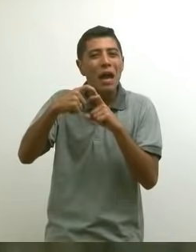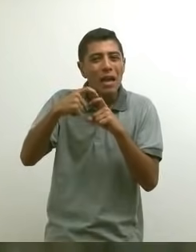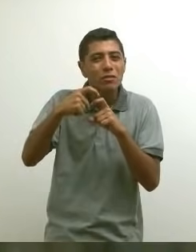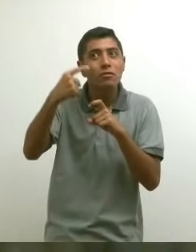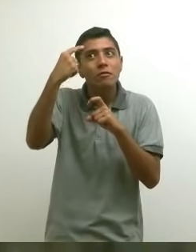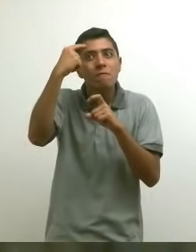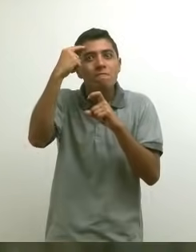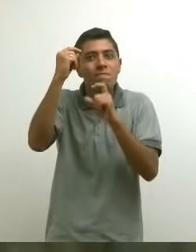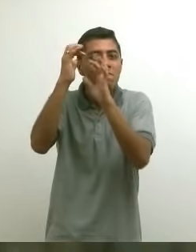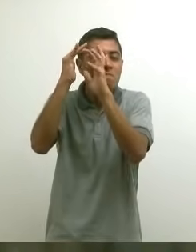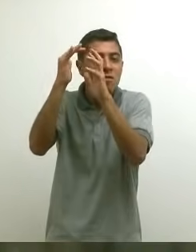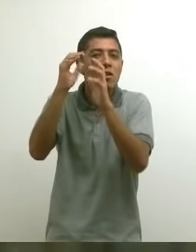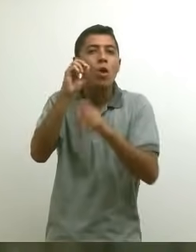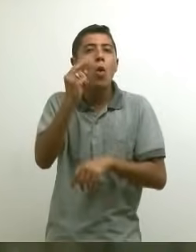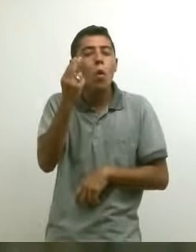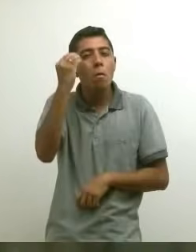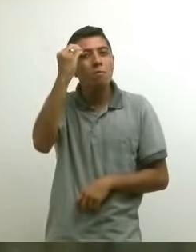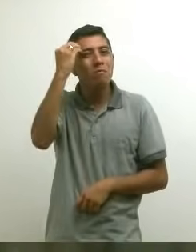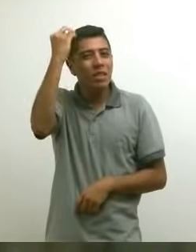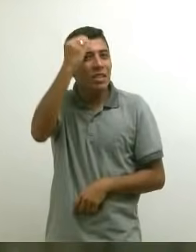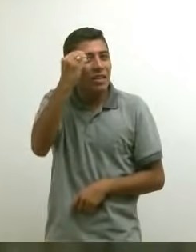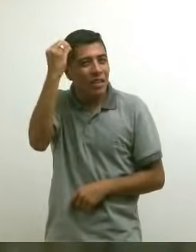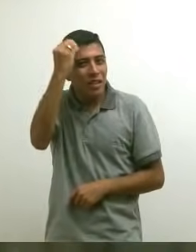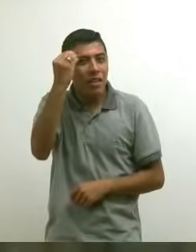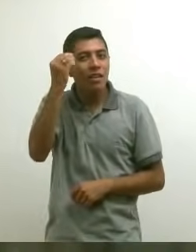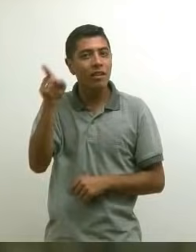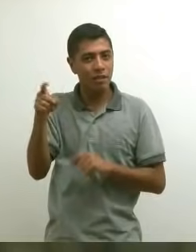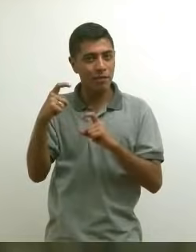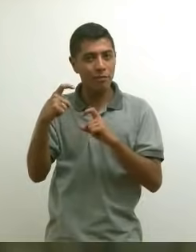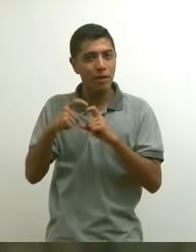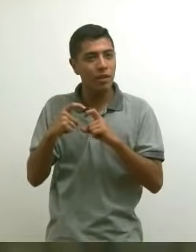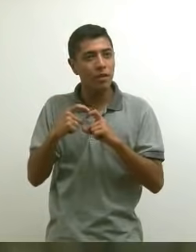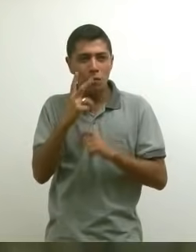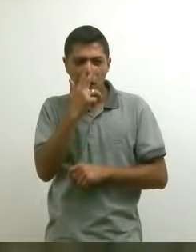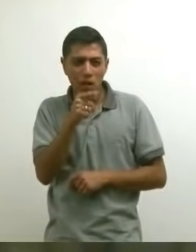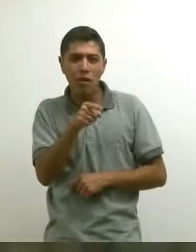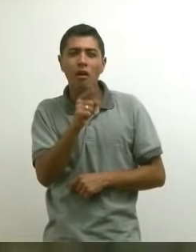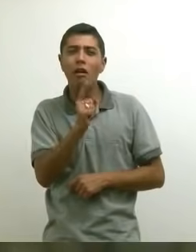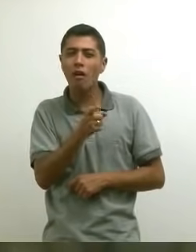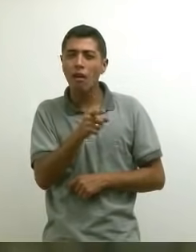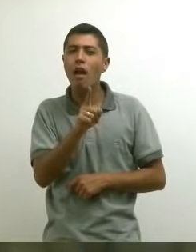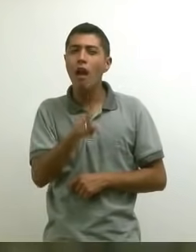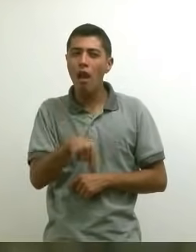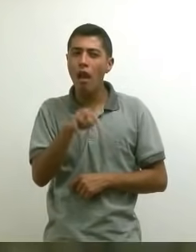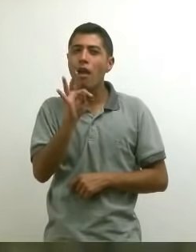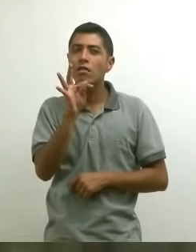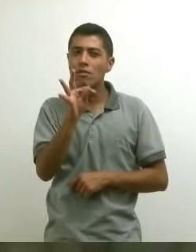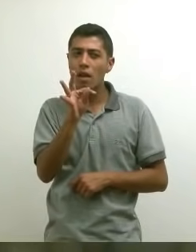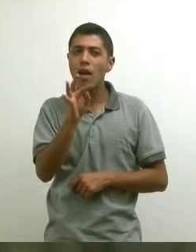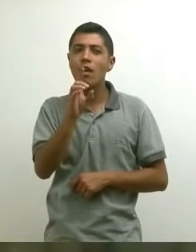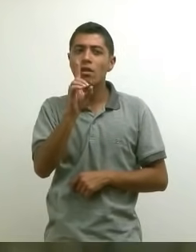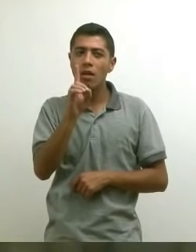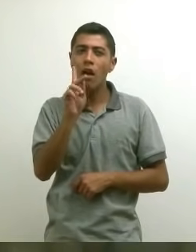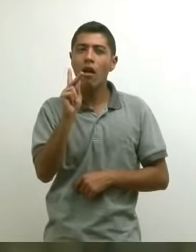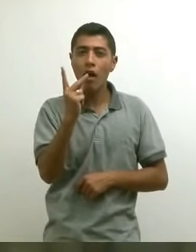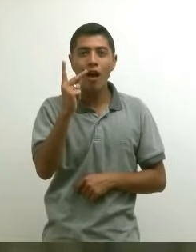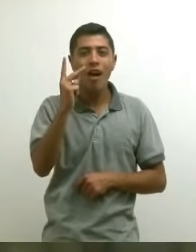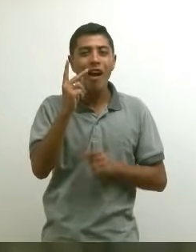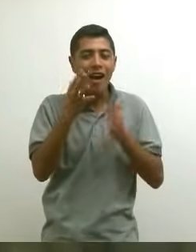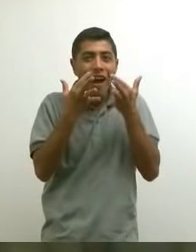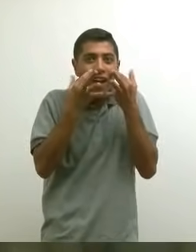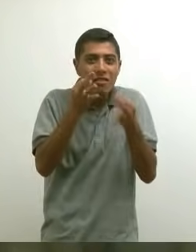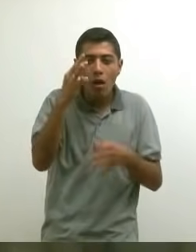diagnósticos como de do tdh de dentro dos seus consultórios eles sabem de fato que estão fazendo